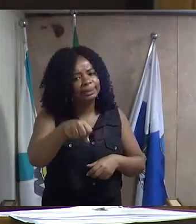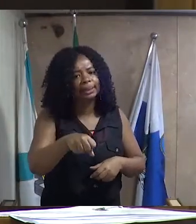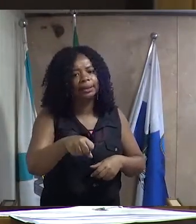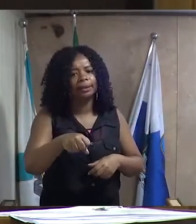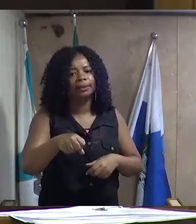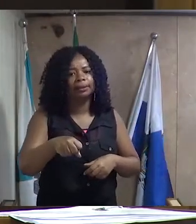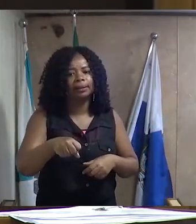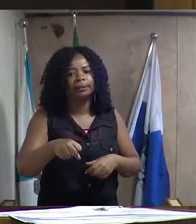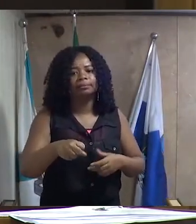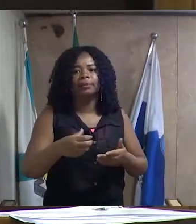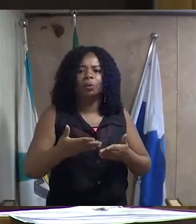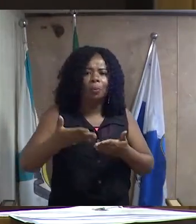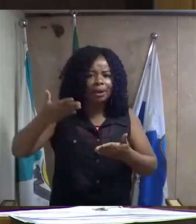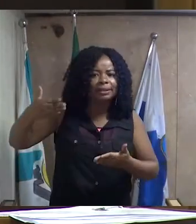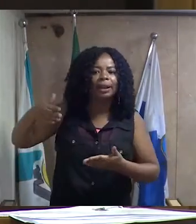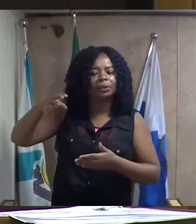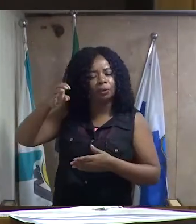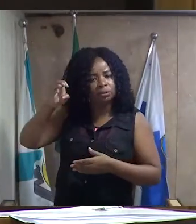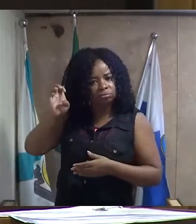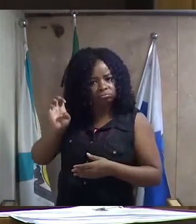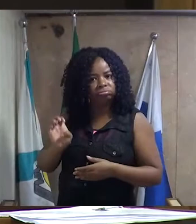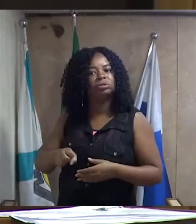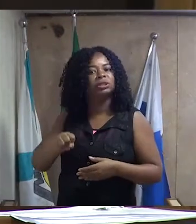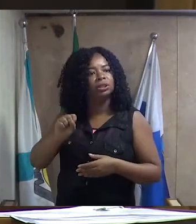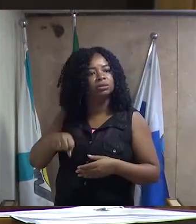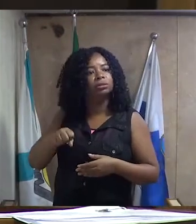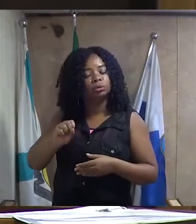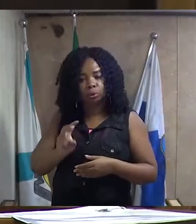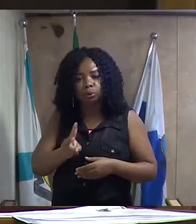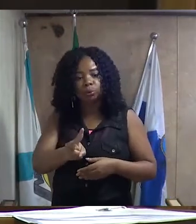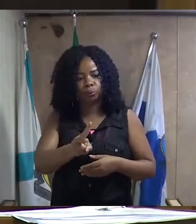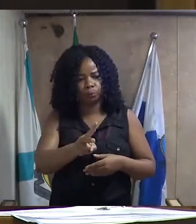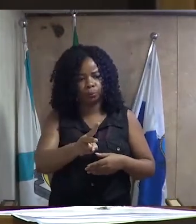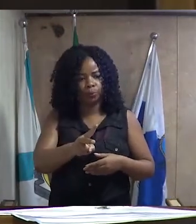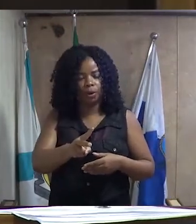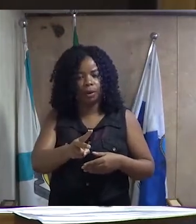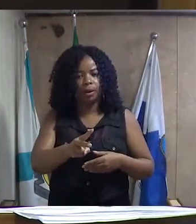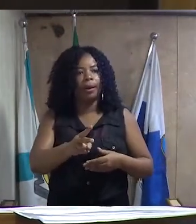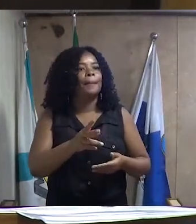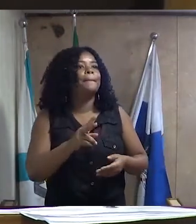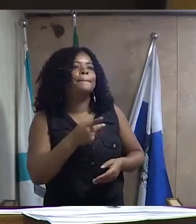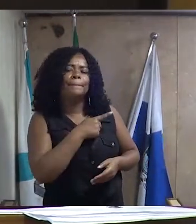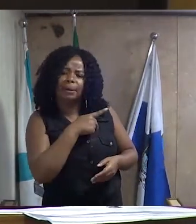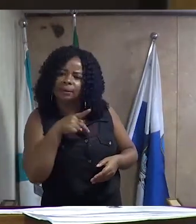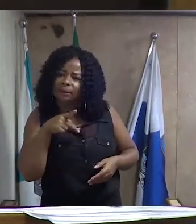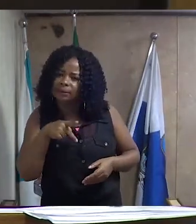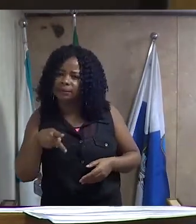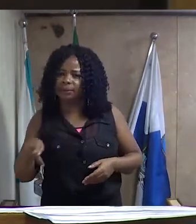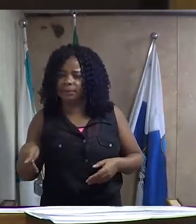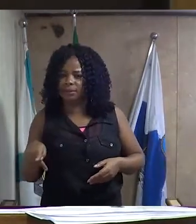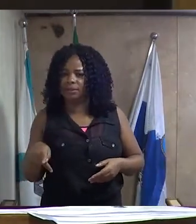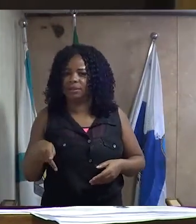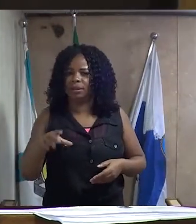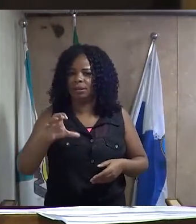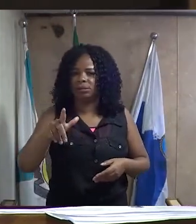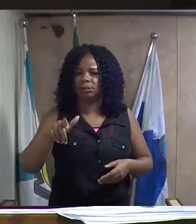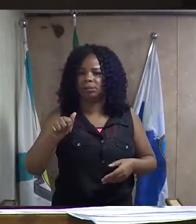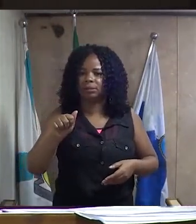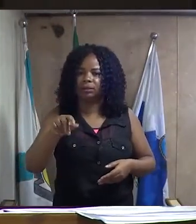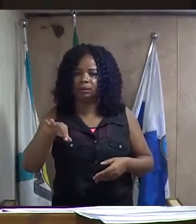será. Haja vista, presidente, Cláudio Tomás, que a população de